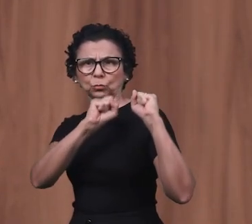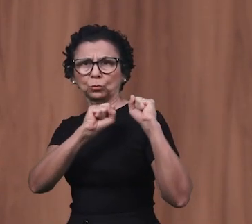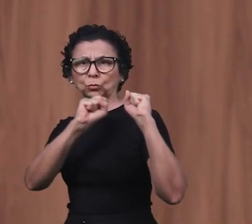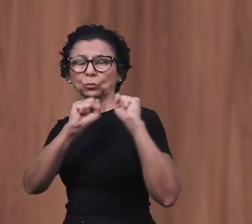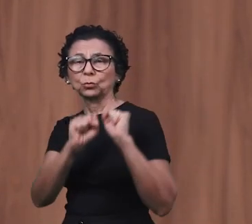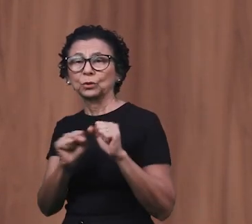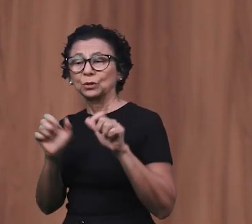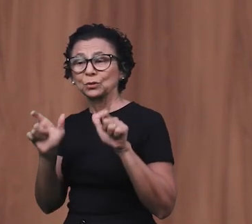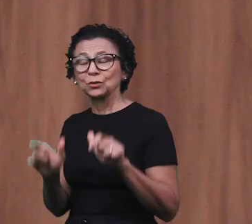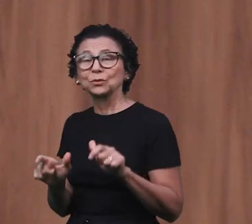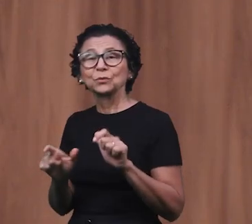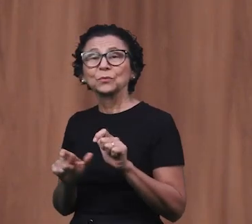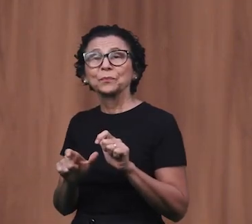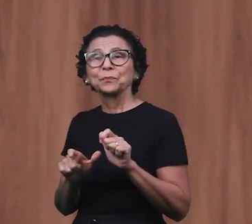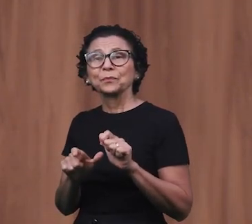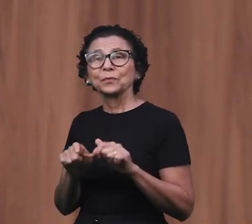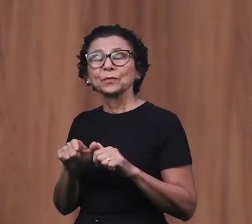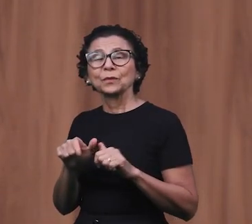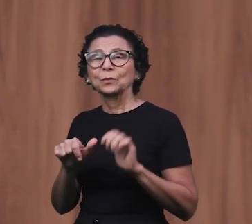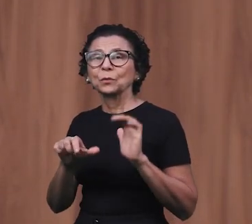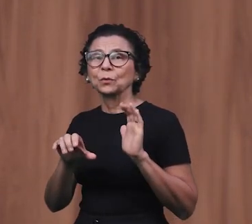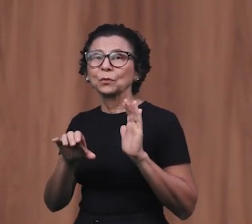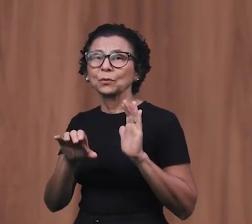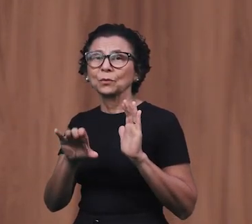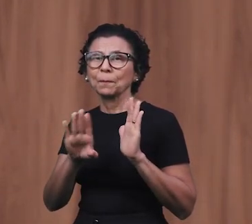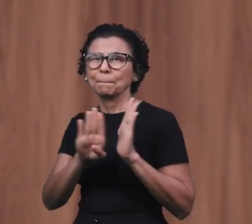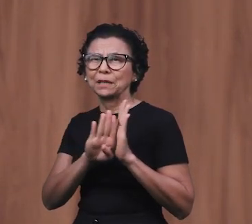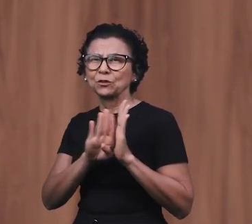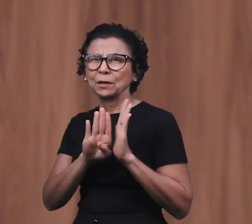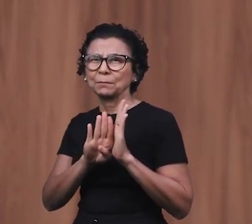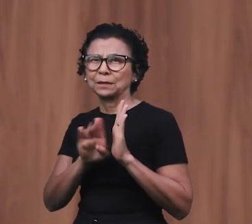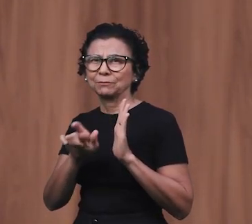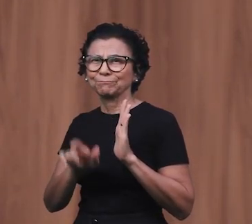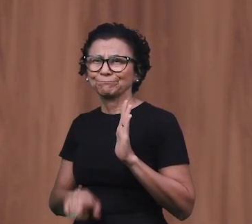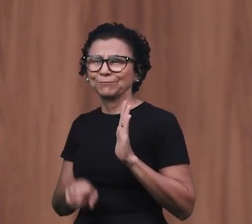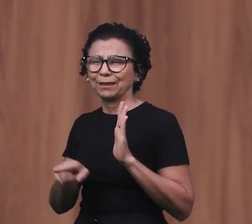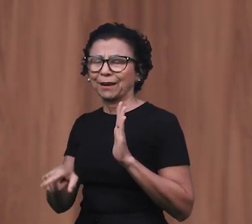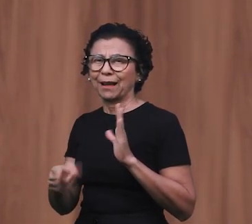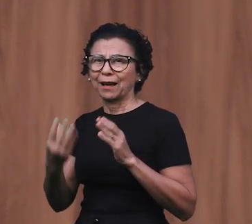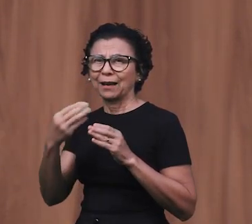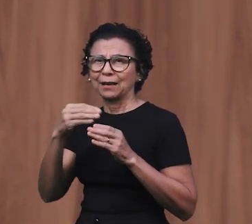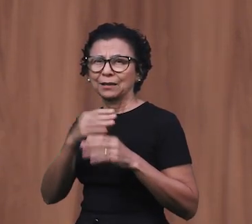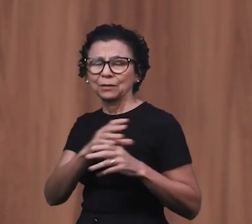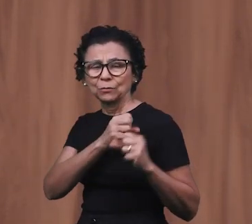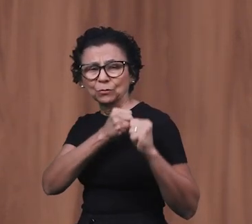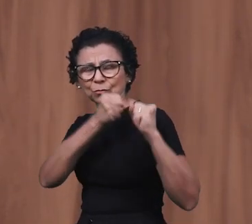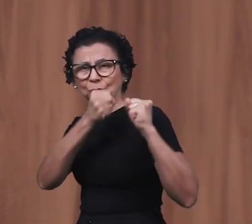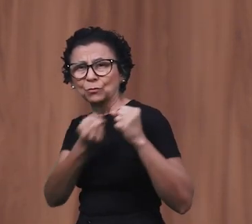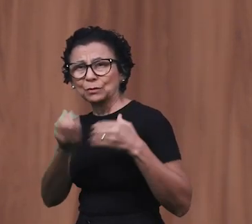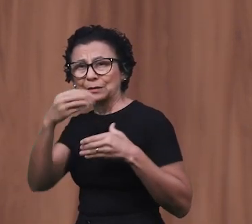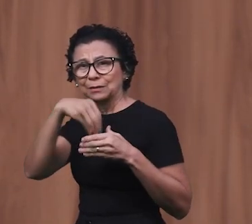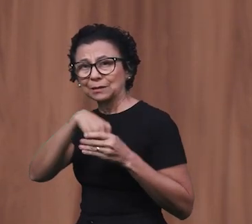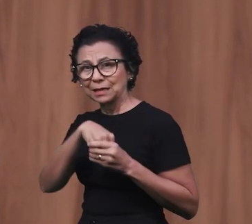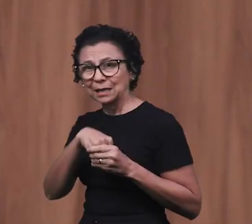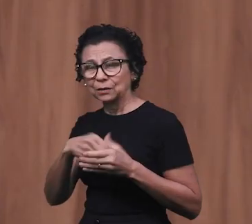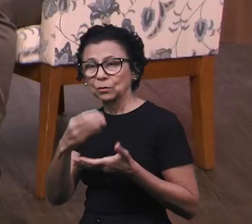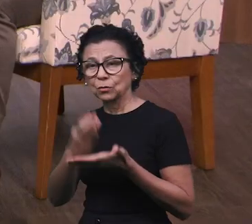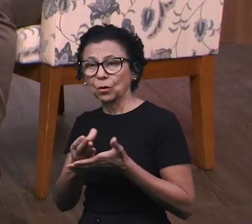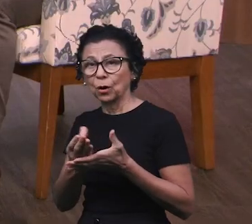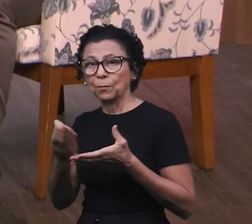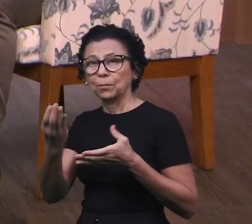esse processo e exatamente na bagagem de Benjamim é que eles encontram o copo de prata, não é isso, pastor